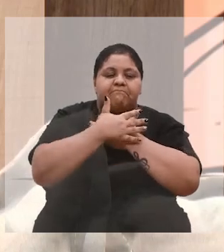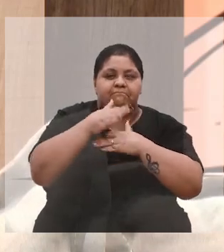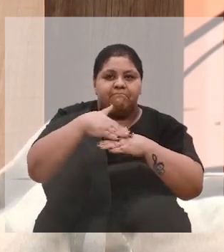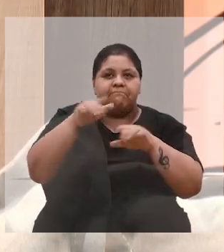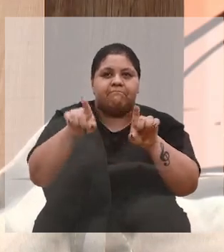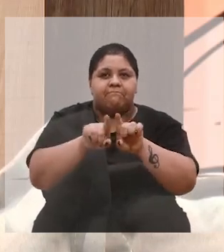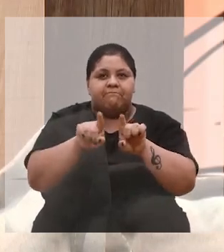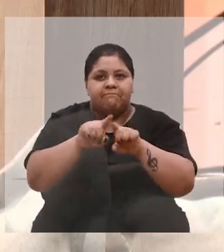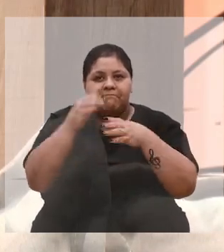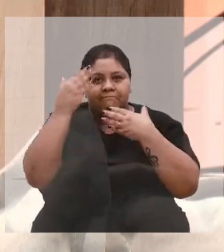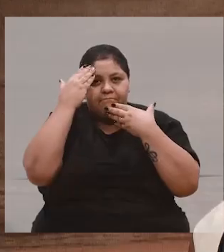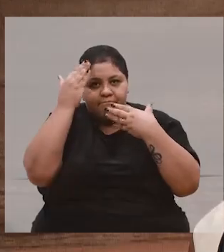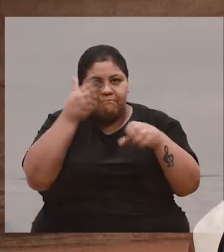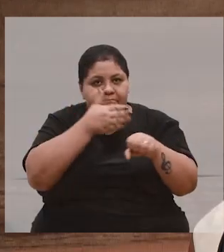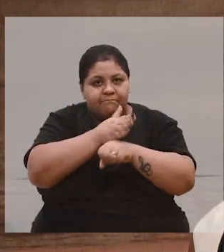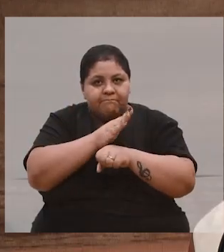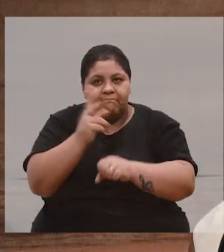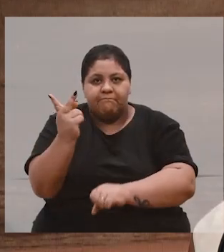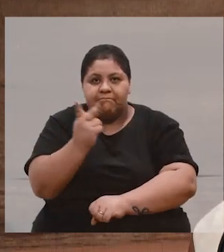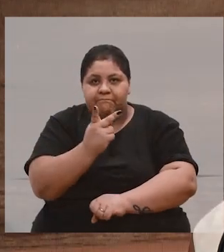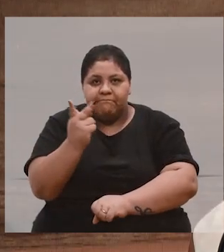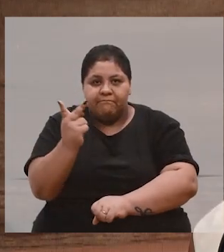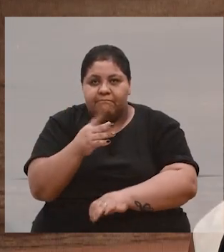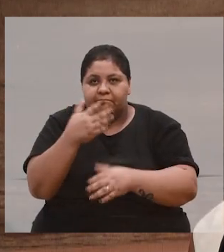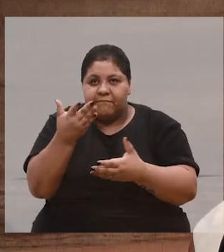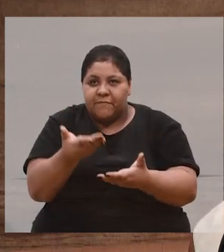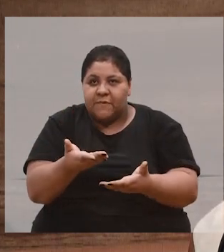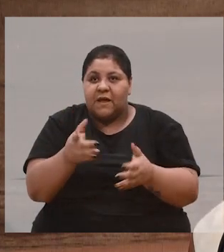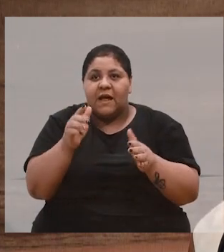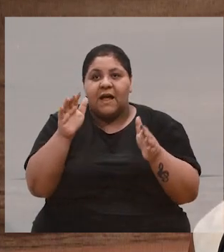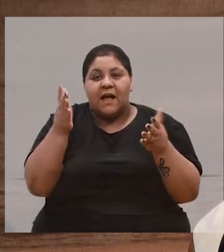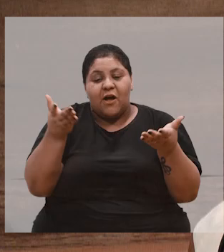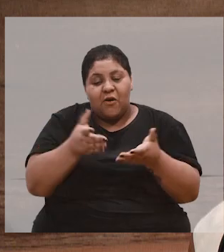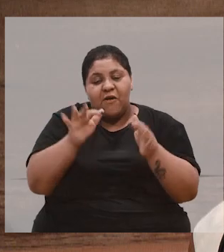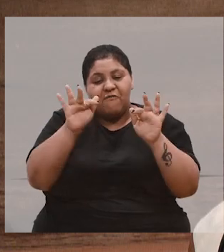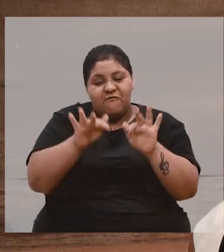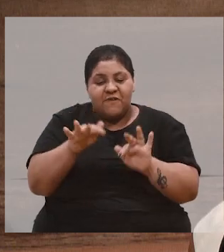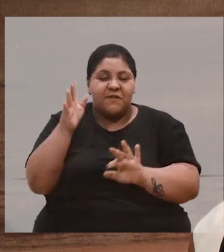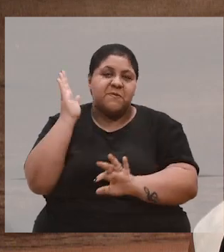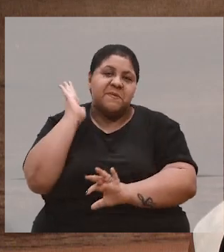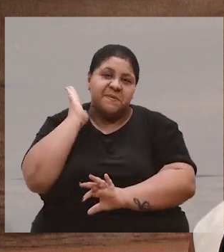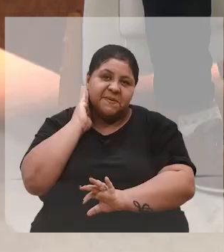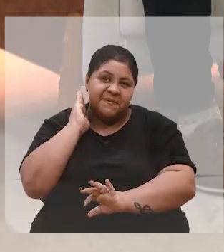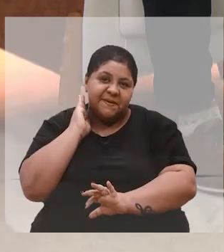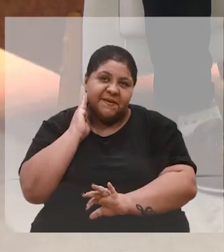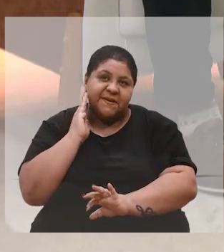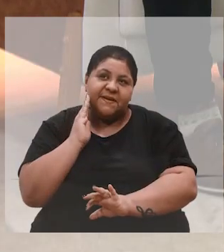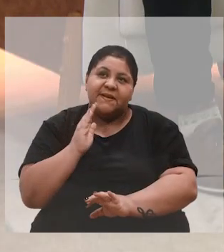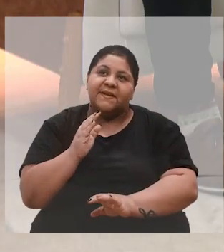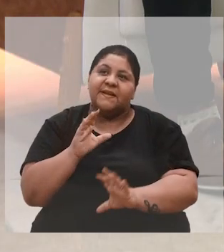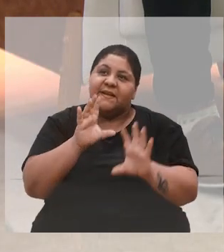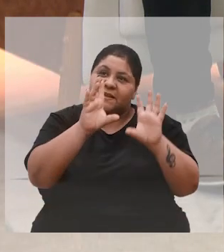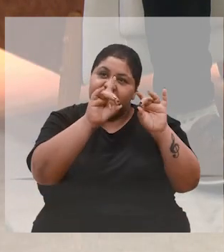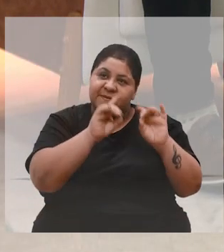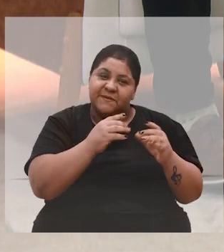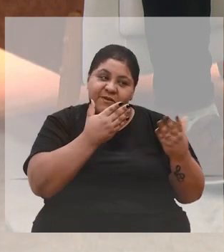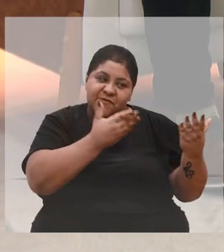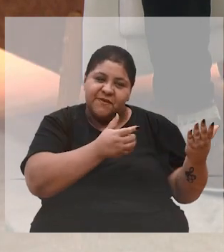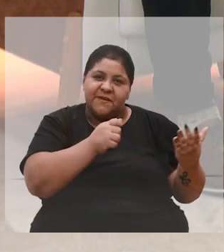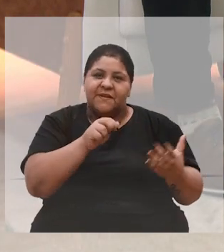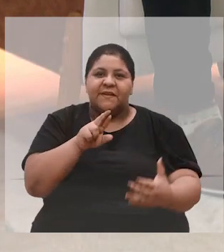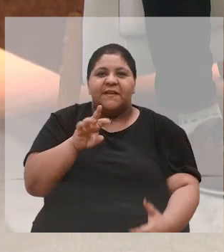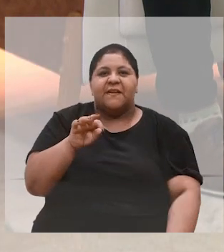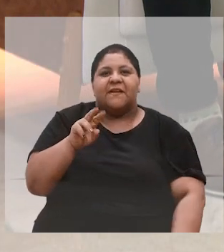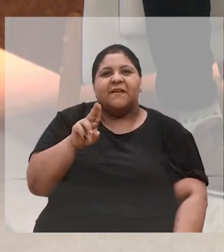acolher mais, né? Quero agradecer muito a participação de vocês, estamos chegando ao final do nosso bate-papo, e muito especialmente a ti,